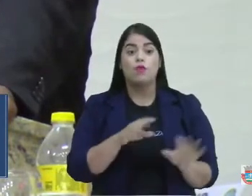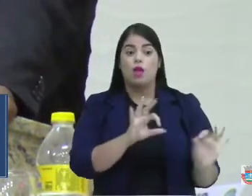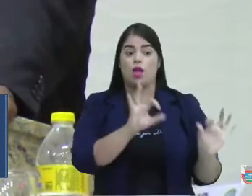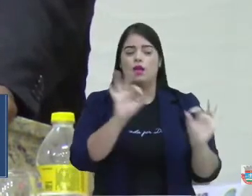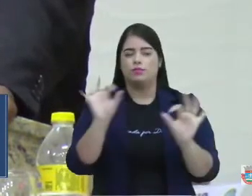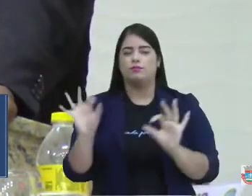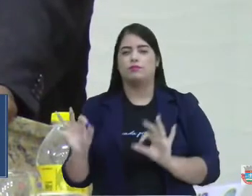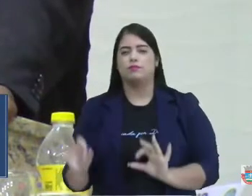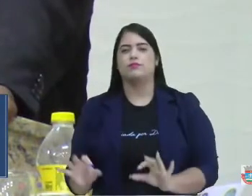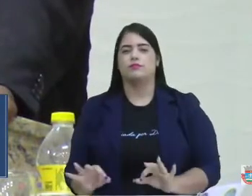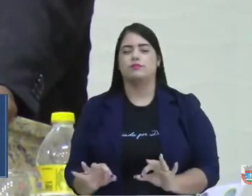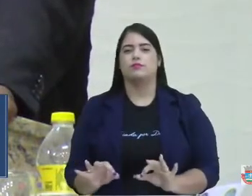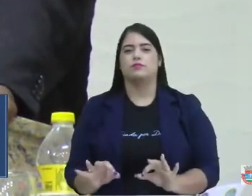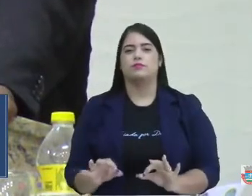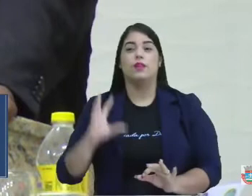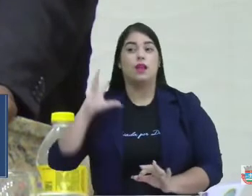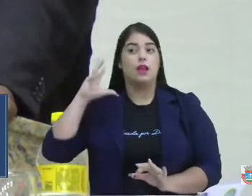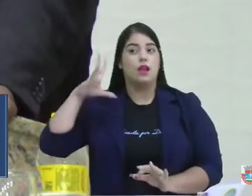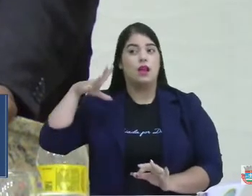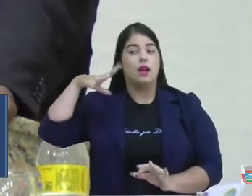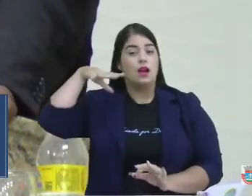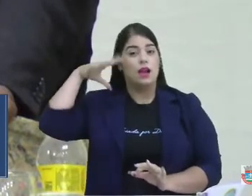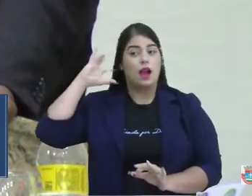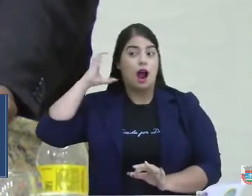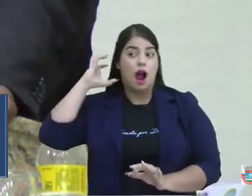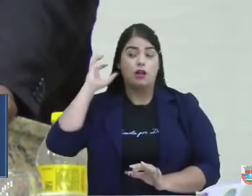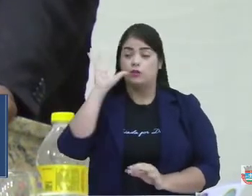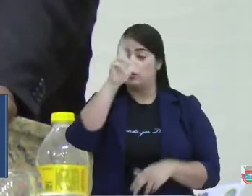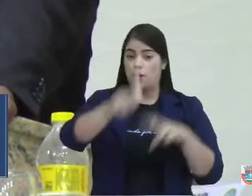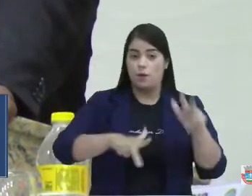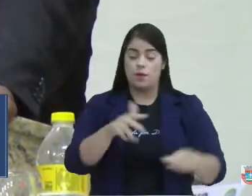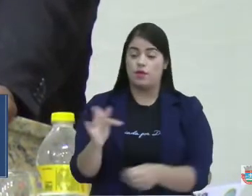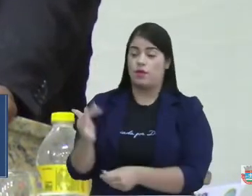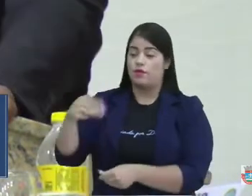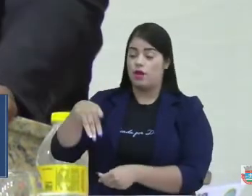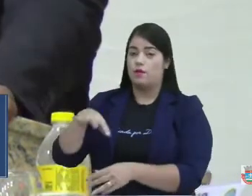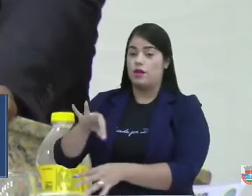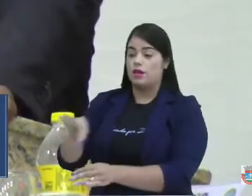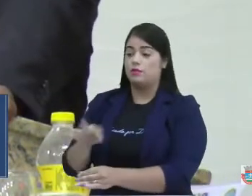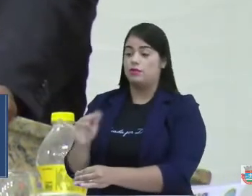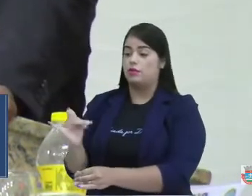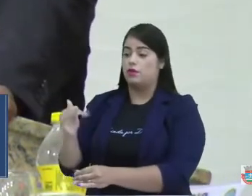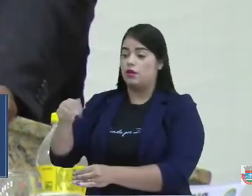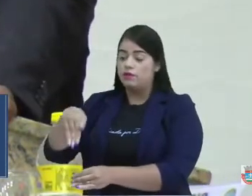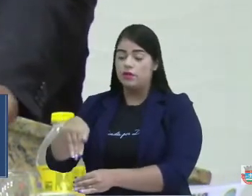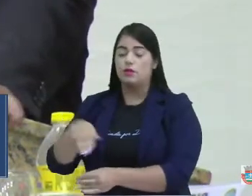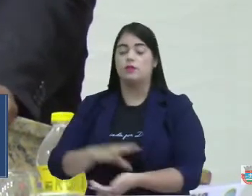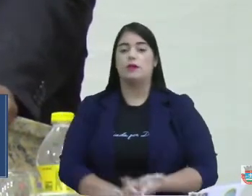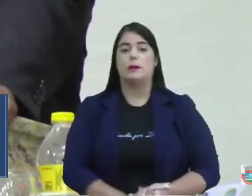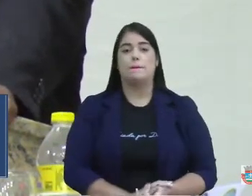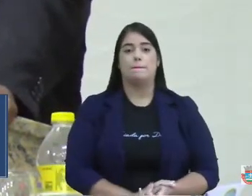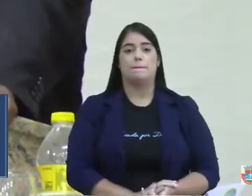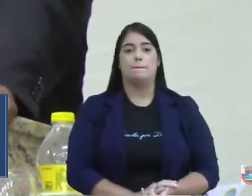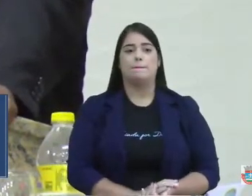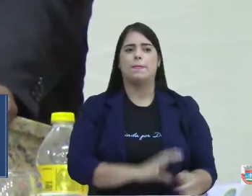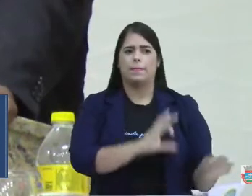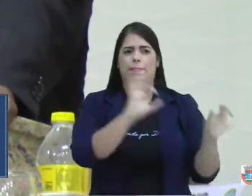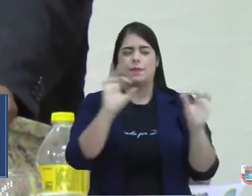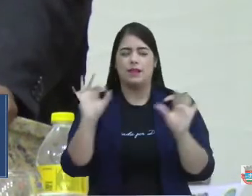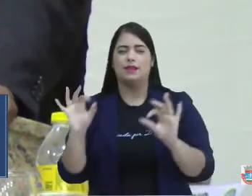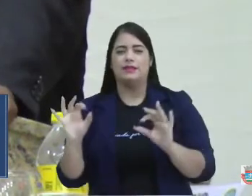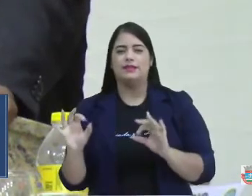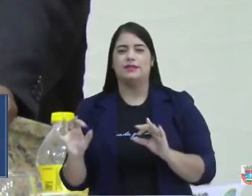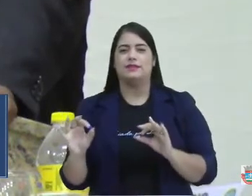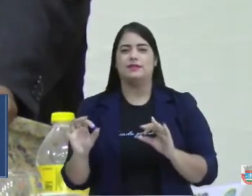através da Rádio São Bento FM, Espírito Santo FM, pessoal que nos acompanham através das